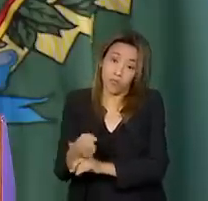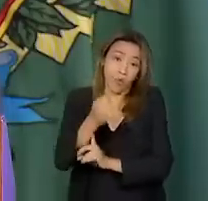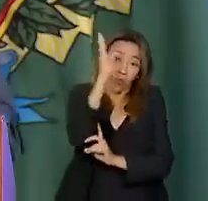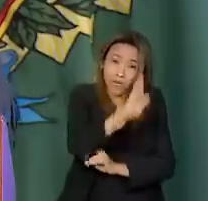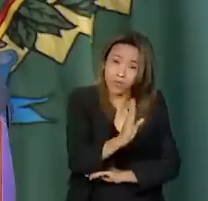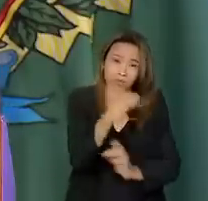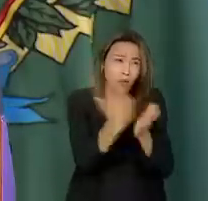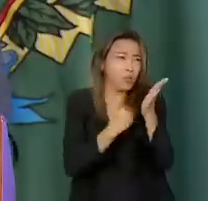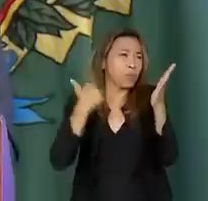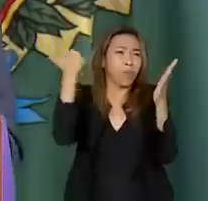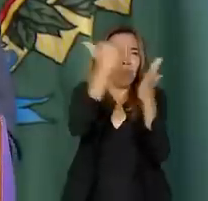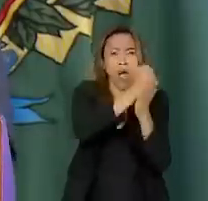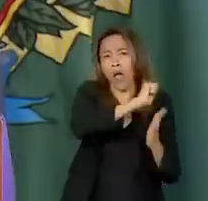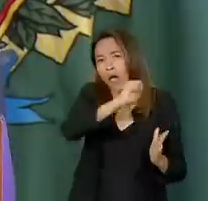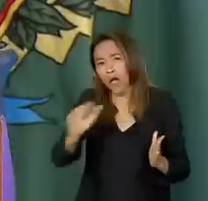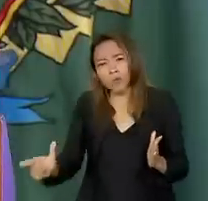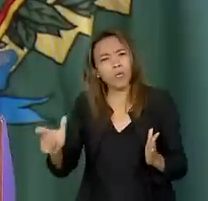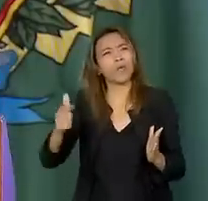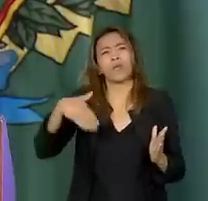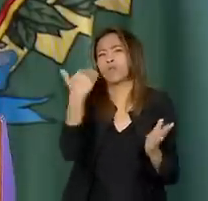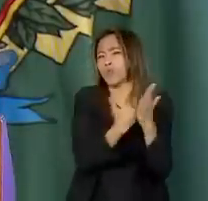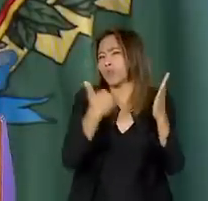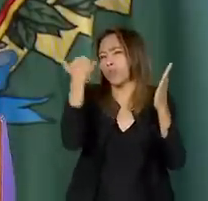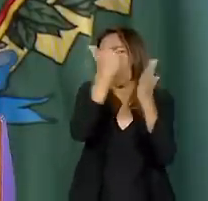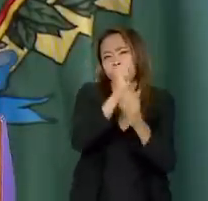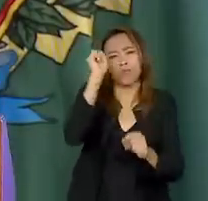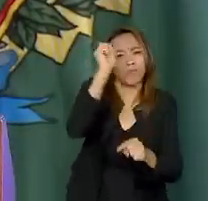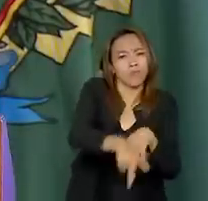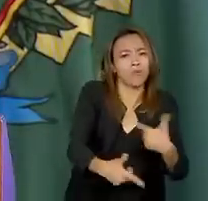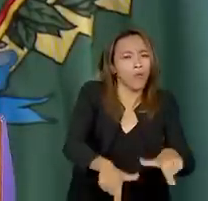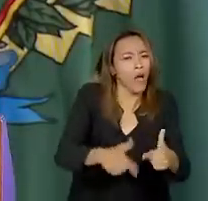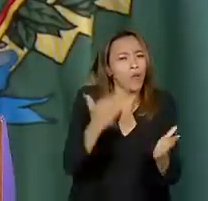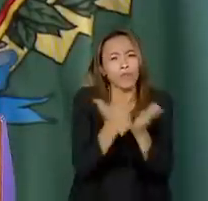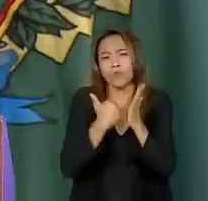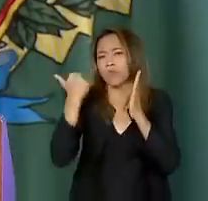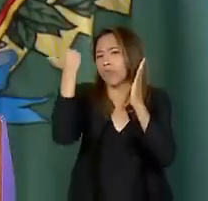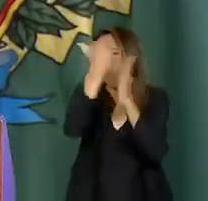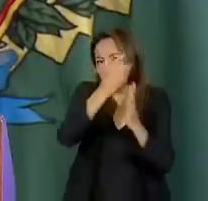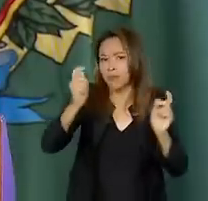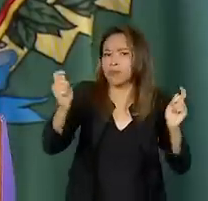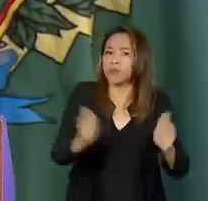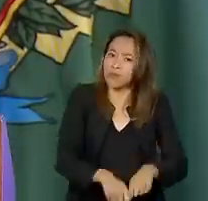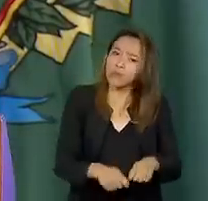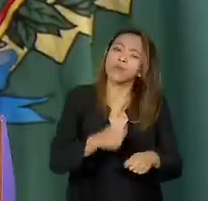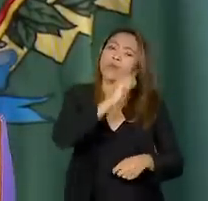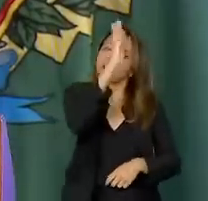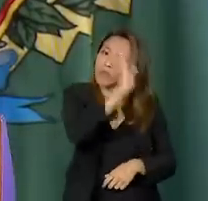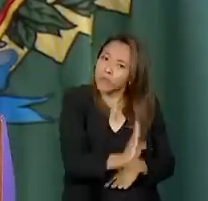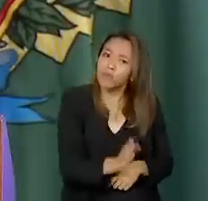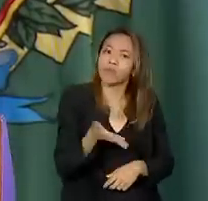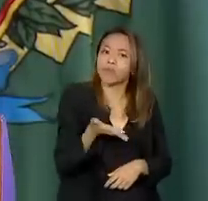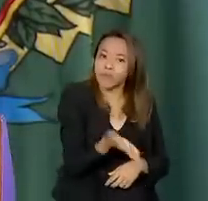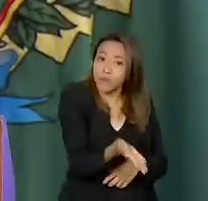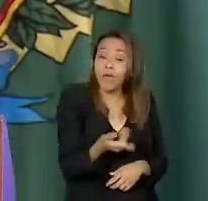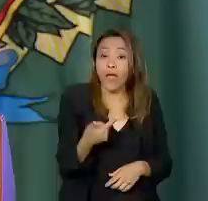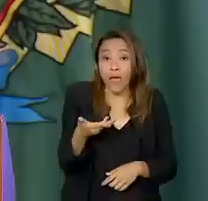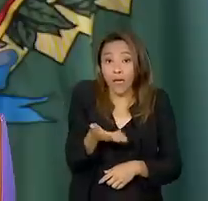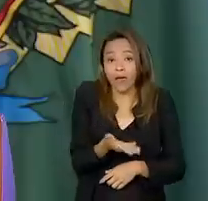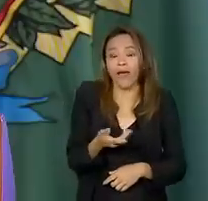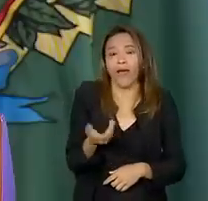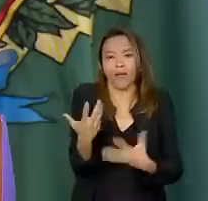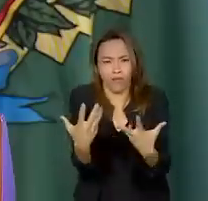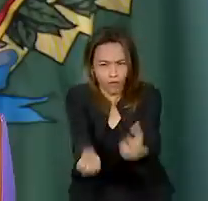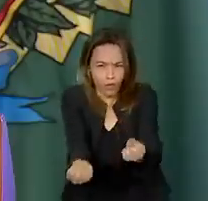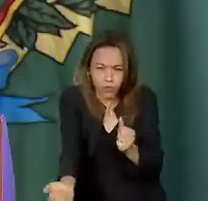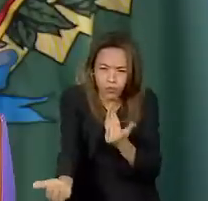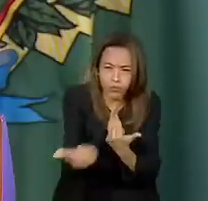fazer mais. Pode gerar mais emprego e ser dono do seu nariz. É esse país que a gente está dizendo, vamos